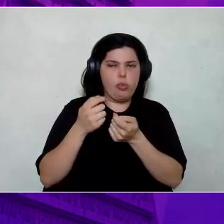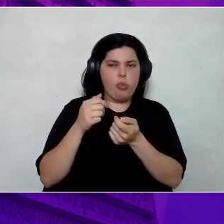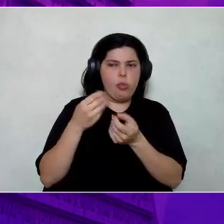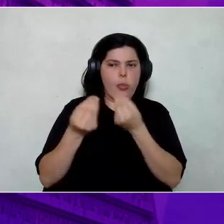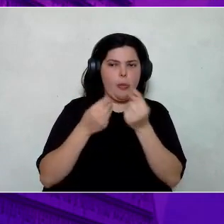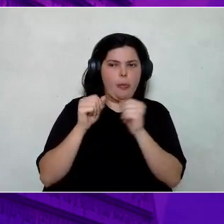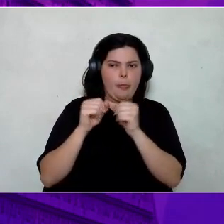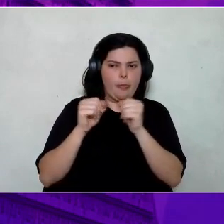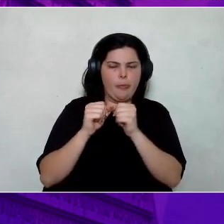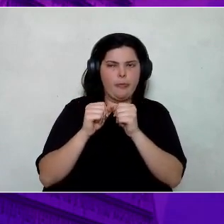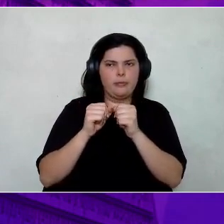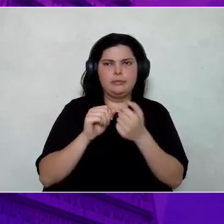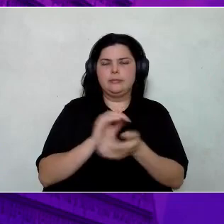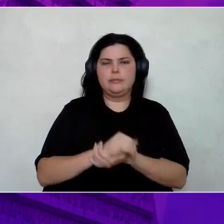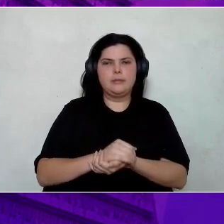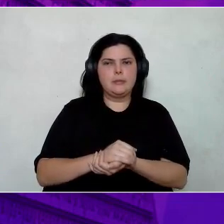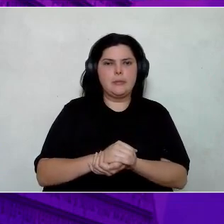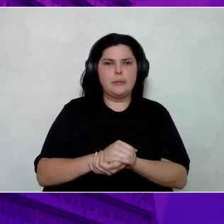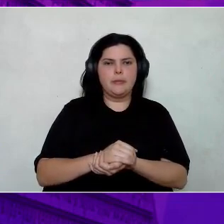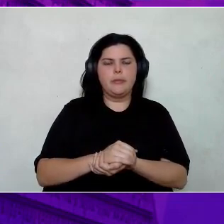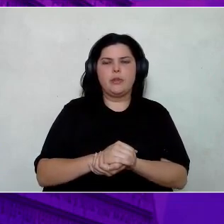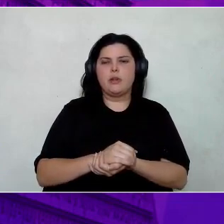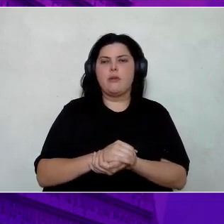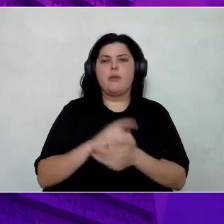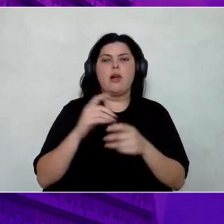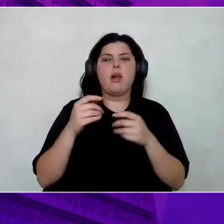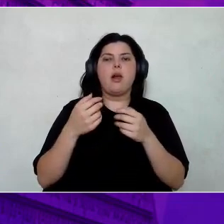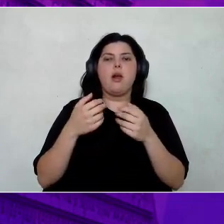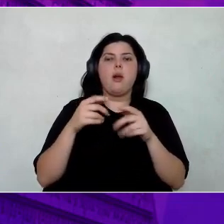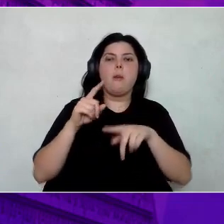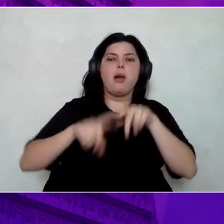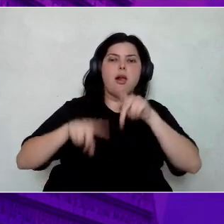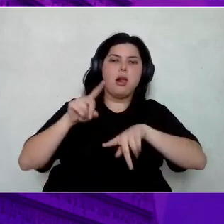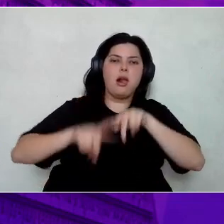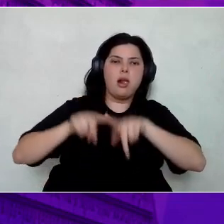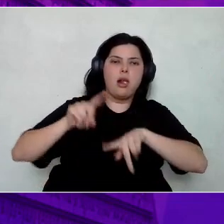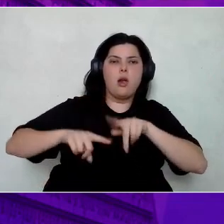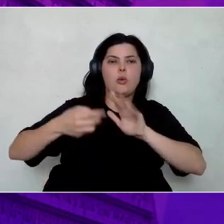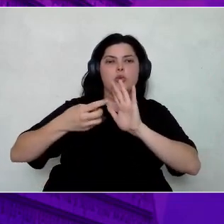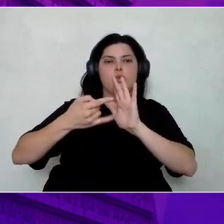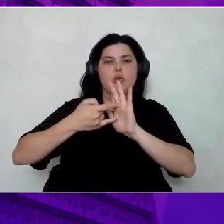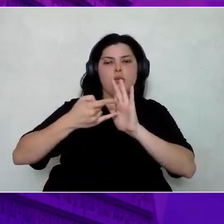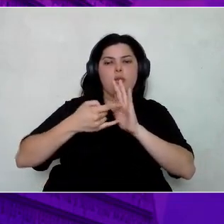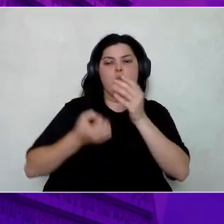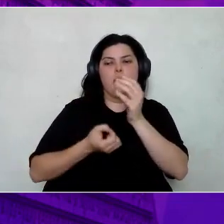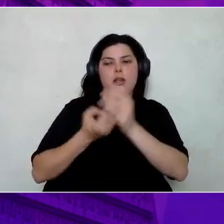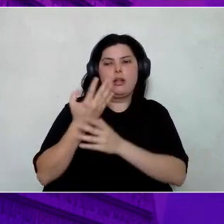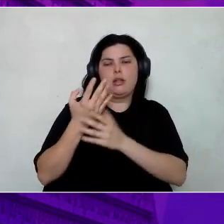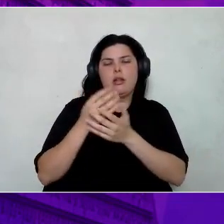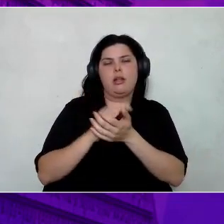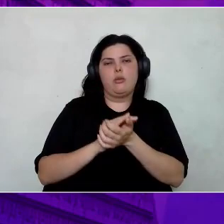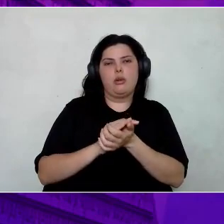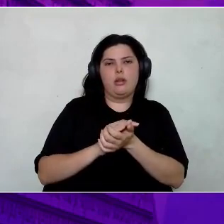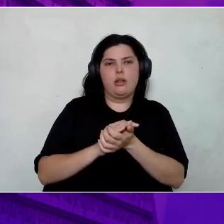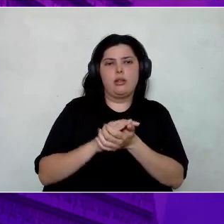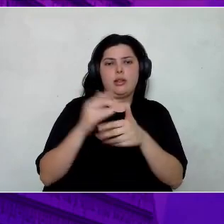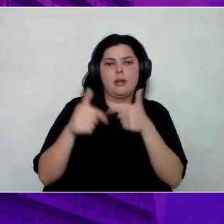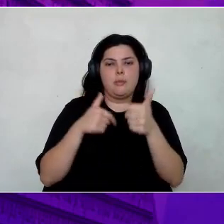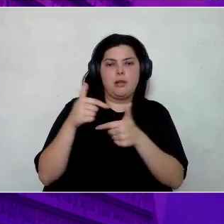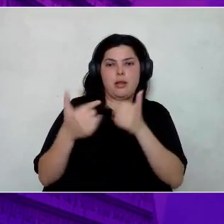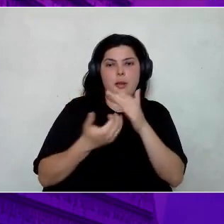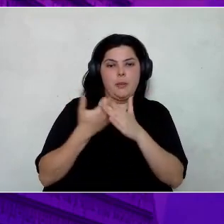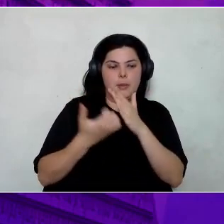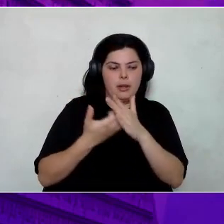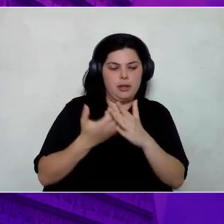foi o operador que fez tal peça, não sei o que mais lá. E aí eu trabalhei um tempo nessa empresa e